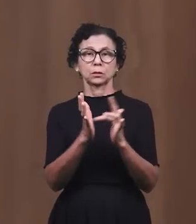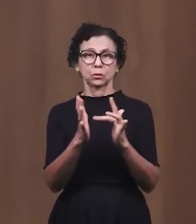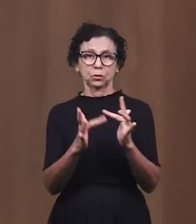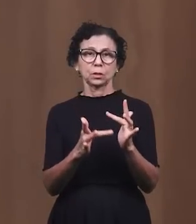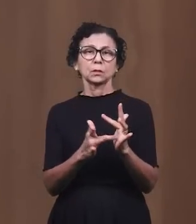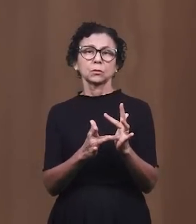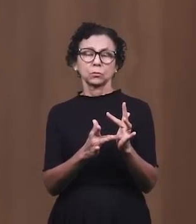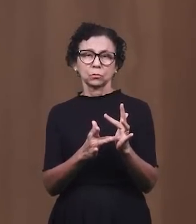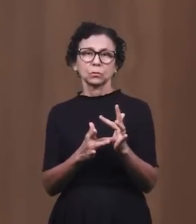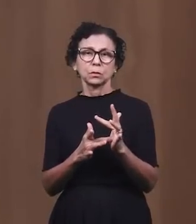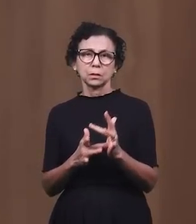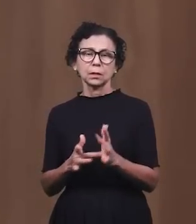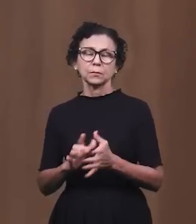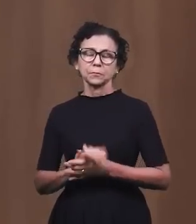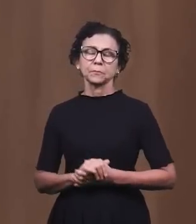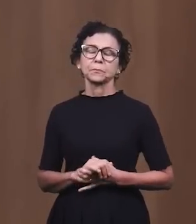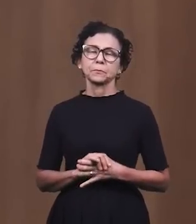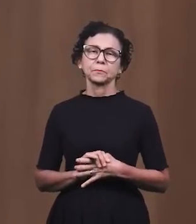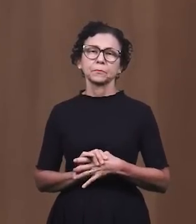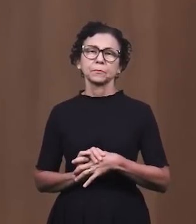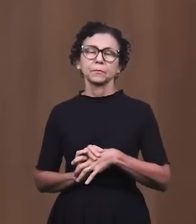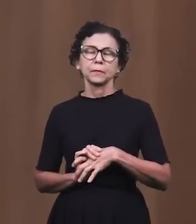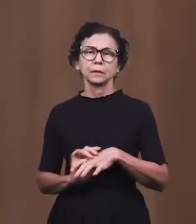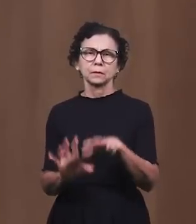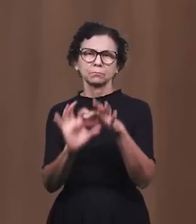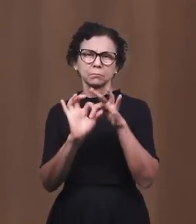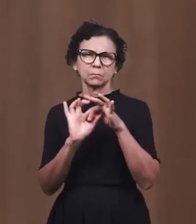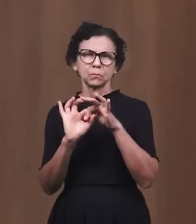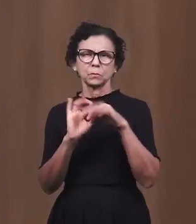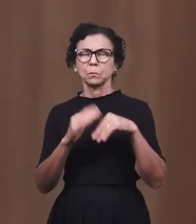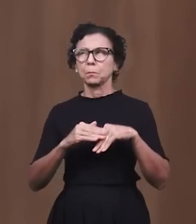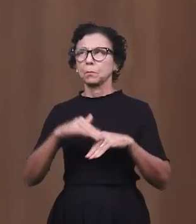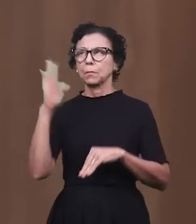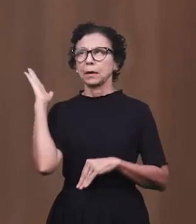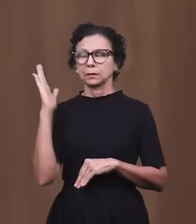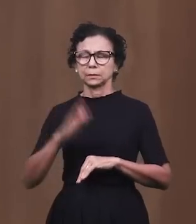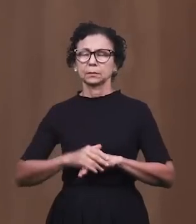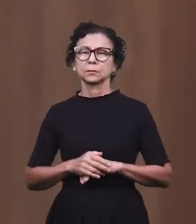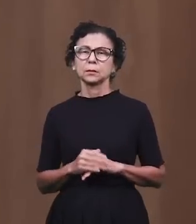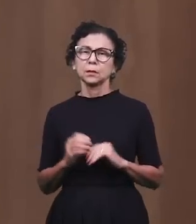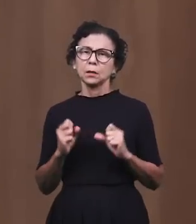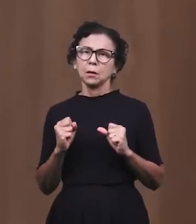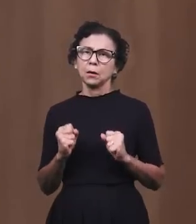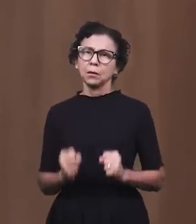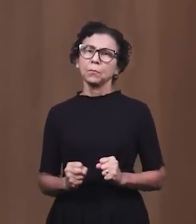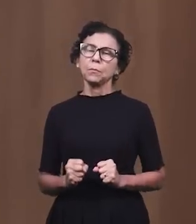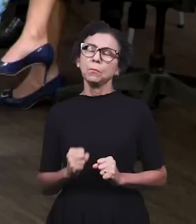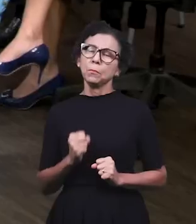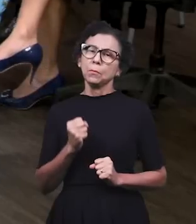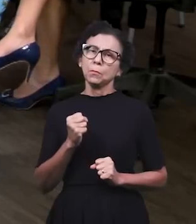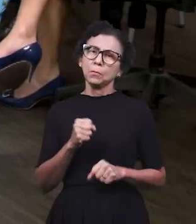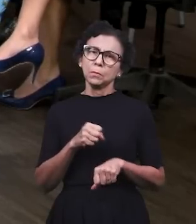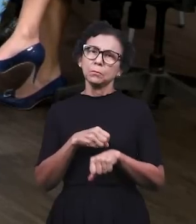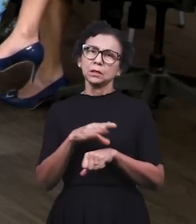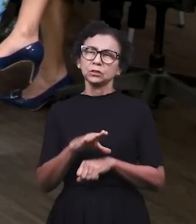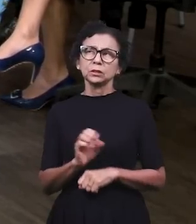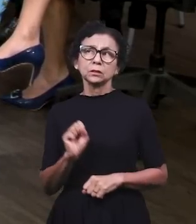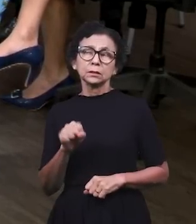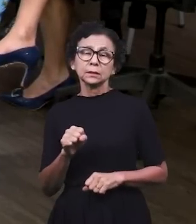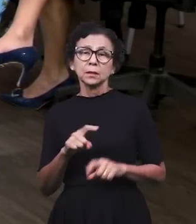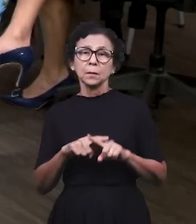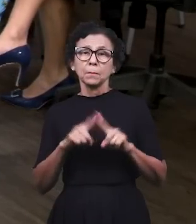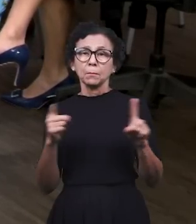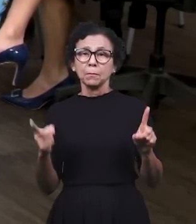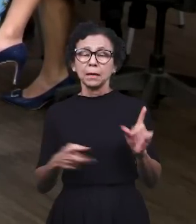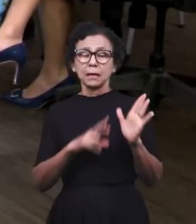você cantar um hino ligado ao clamor. Mas não é uma regra. A experiência do